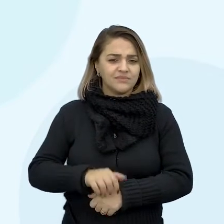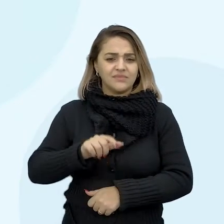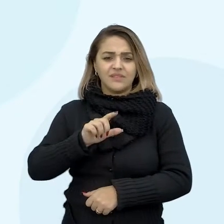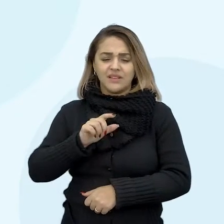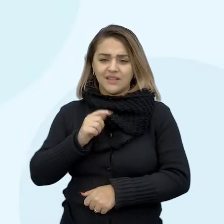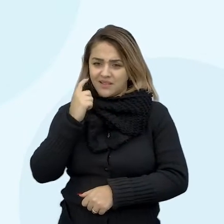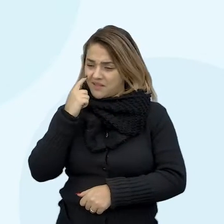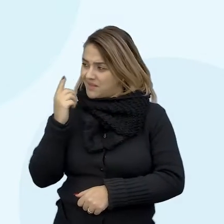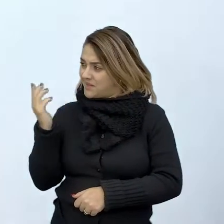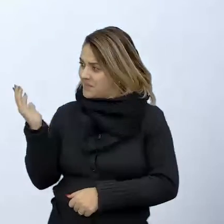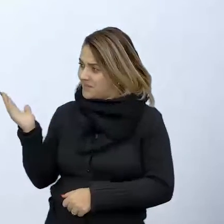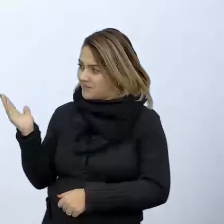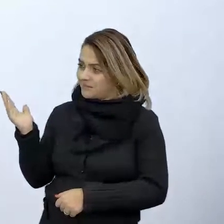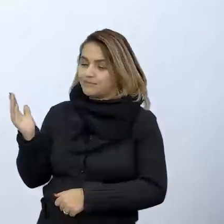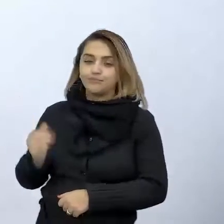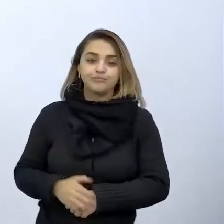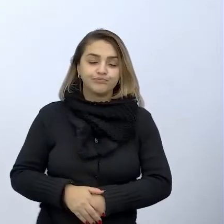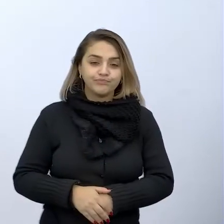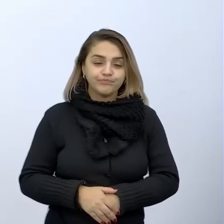sai um pouquinho, vem para mim.